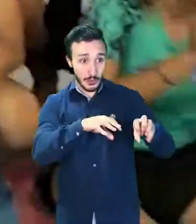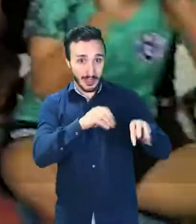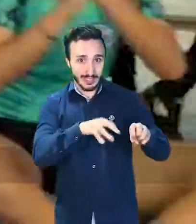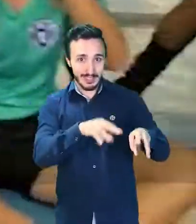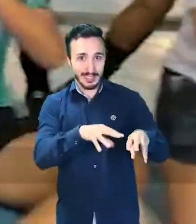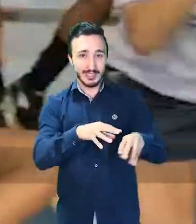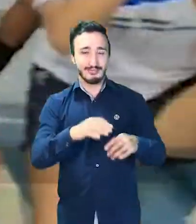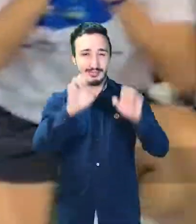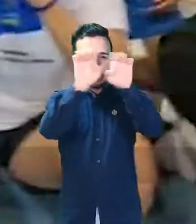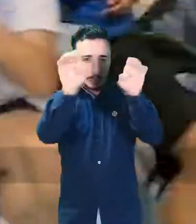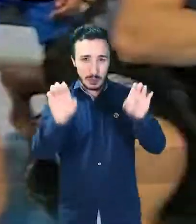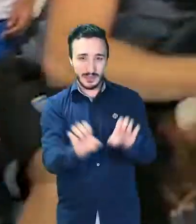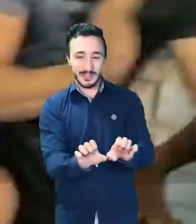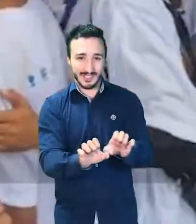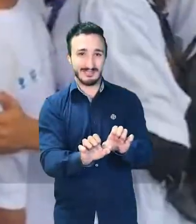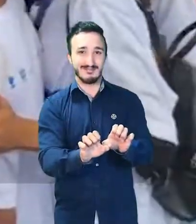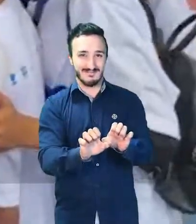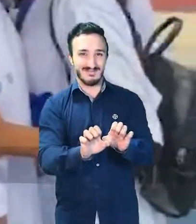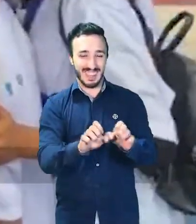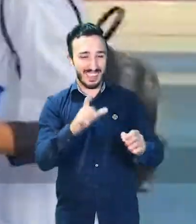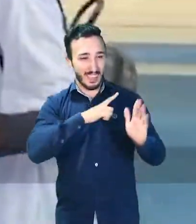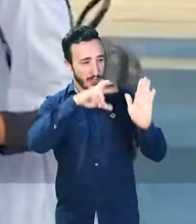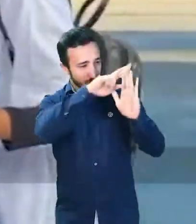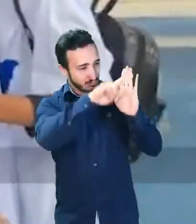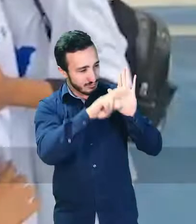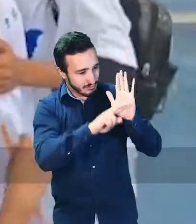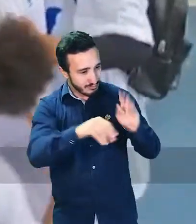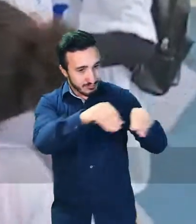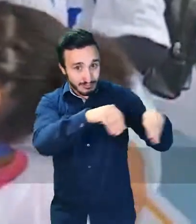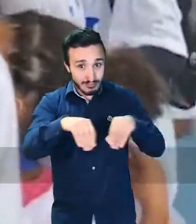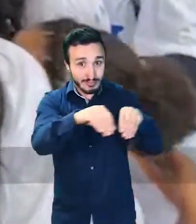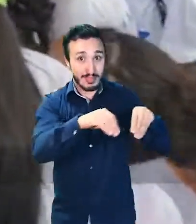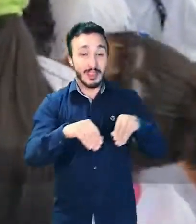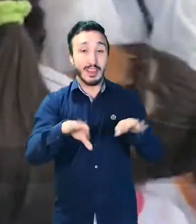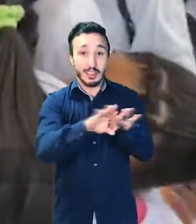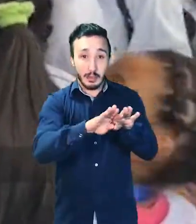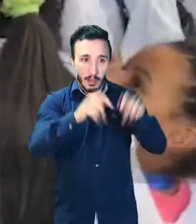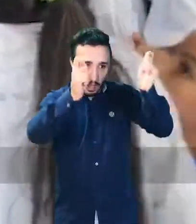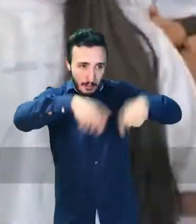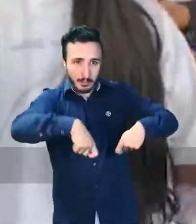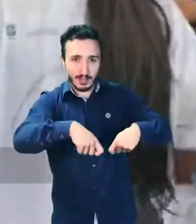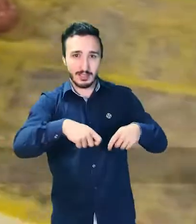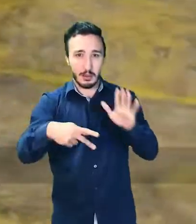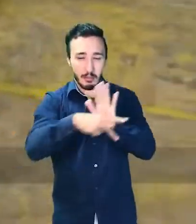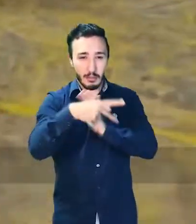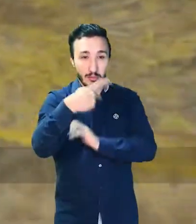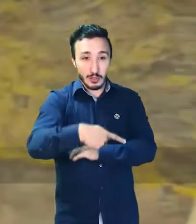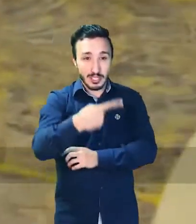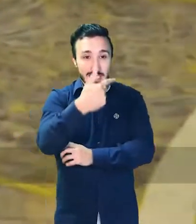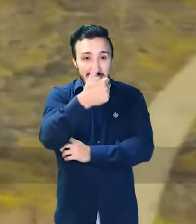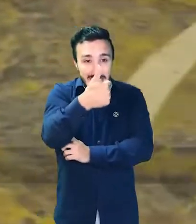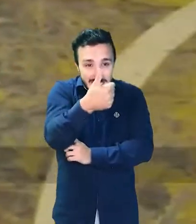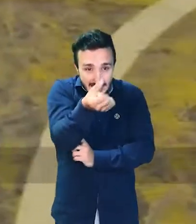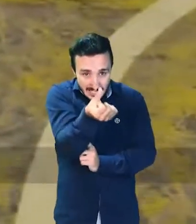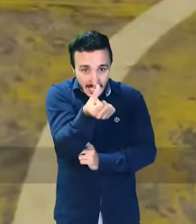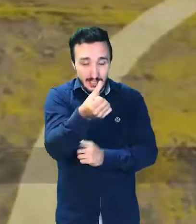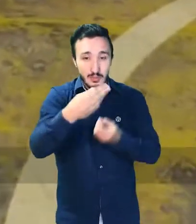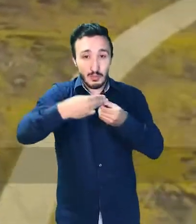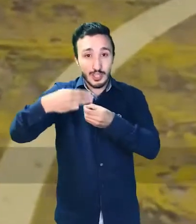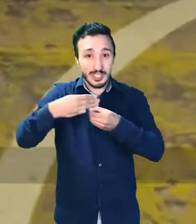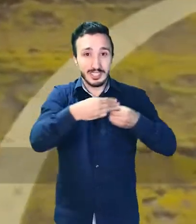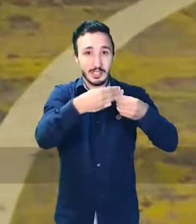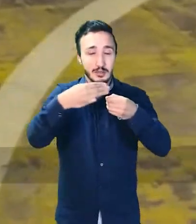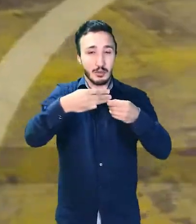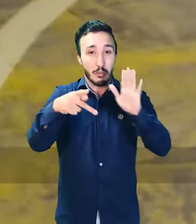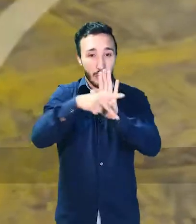saúde, educação, infraestrutura, regularização fundiária e capacitação para os 16